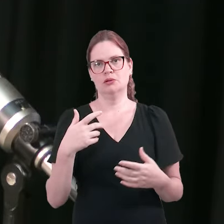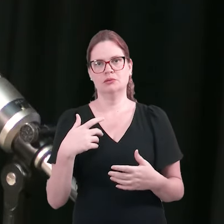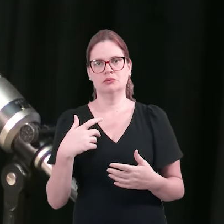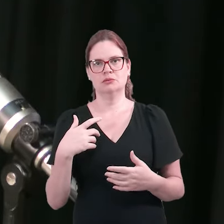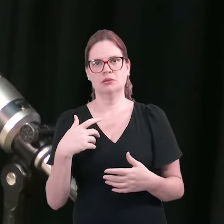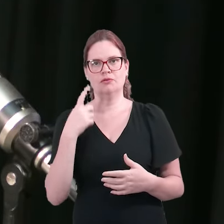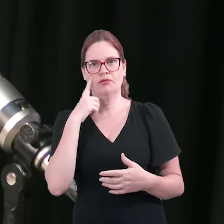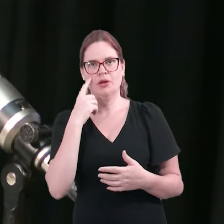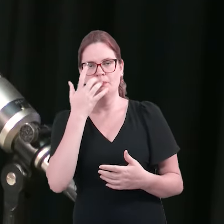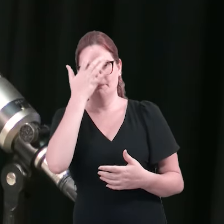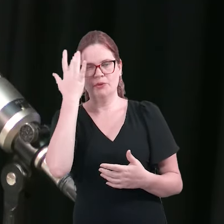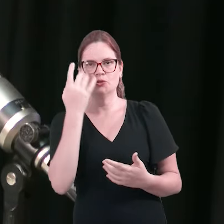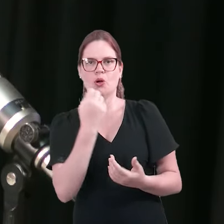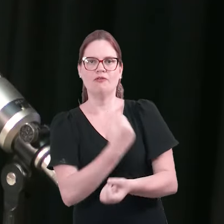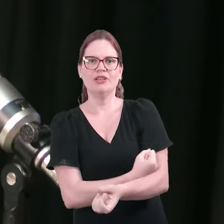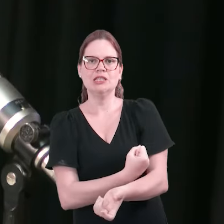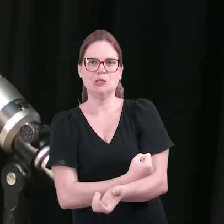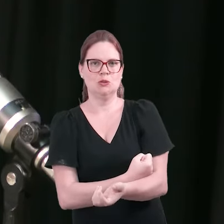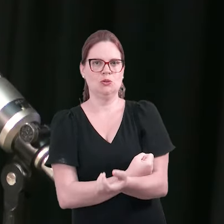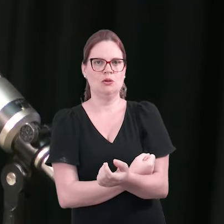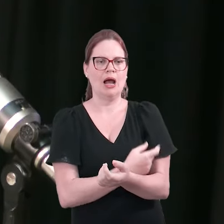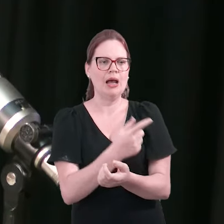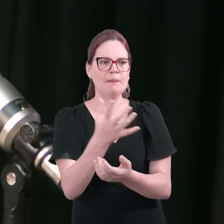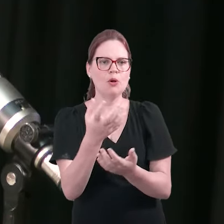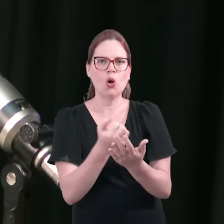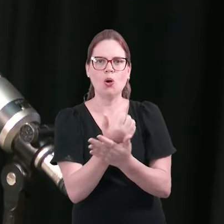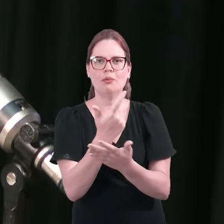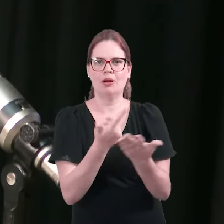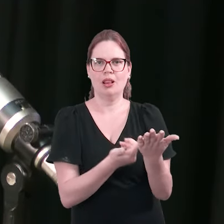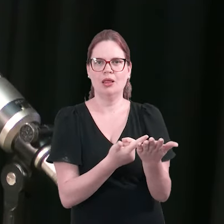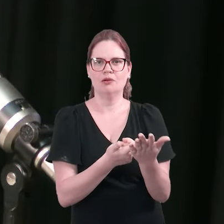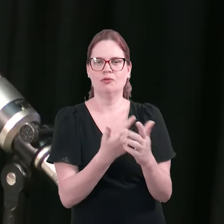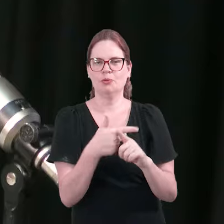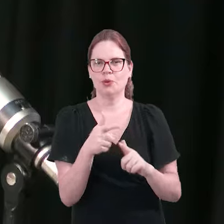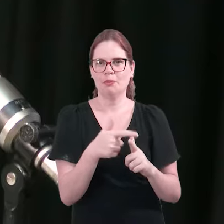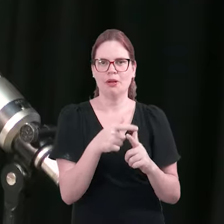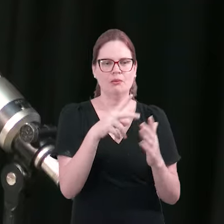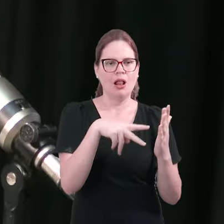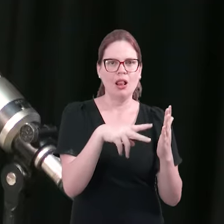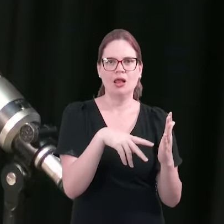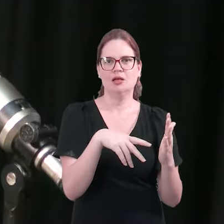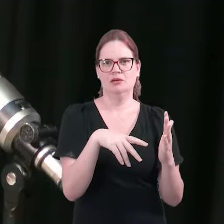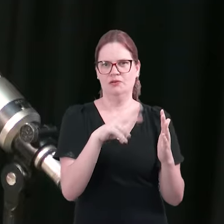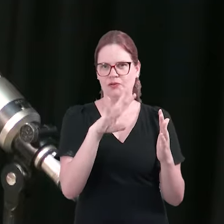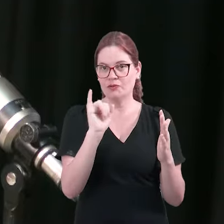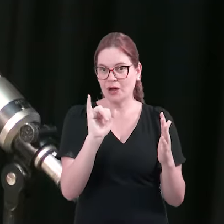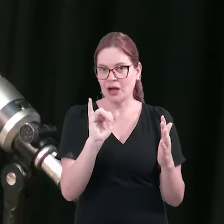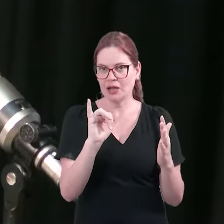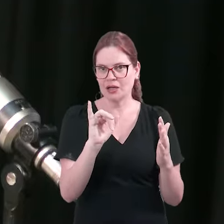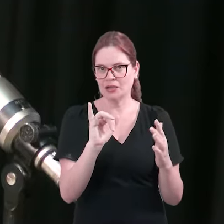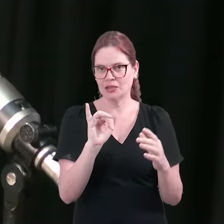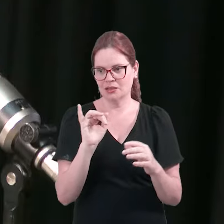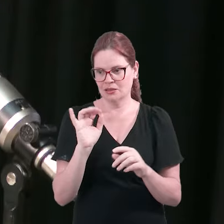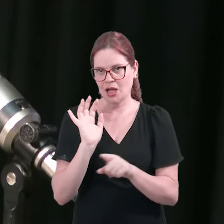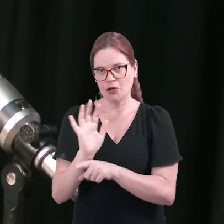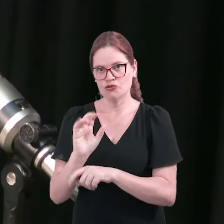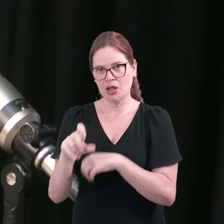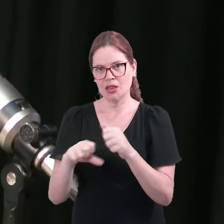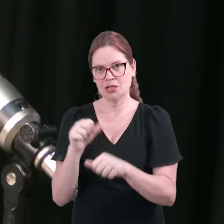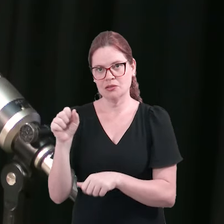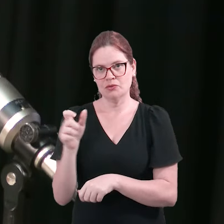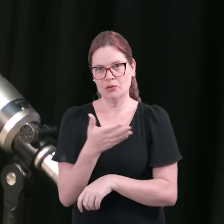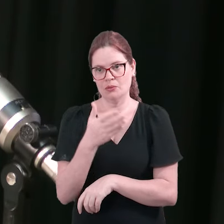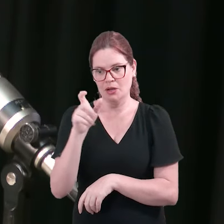que muitas vezes está preso em vícios, em problemas, não vai mudar nada na vida dele. Mas a palavra